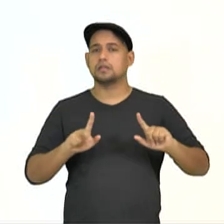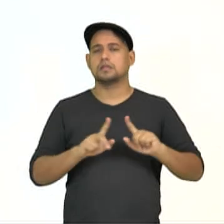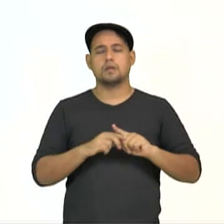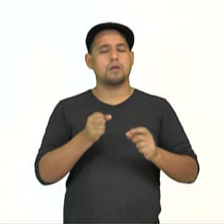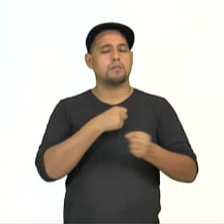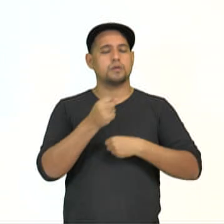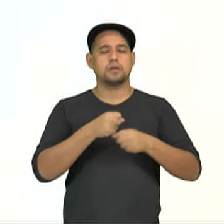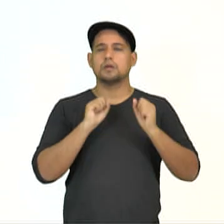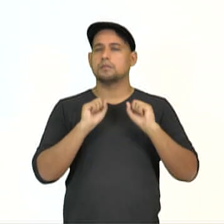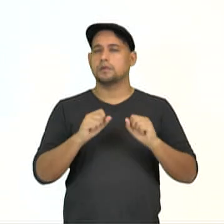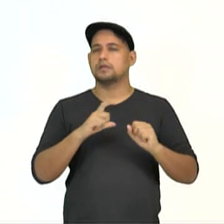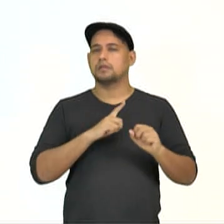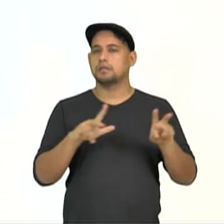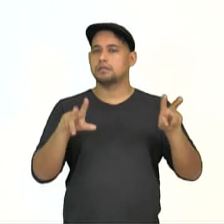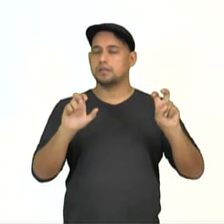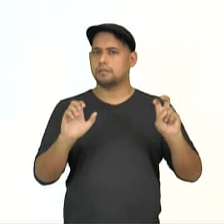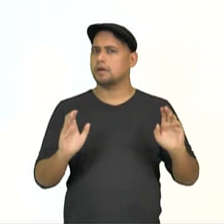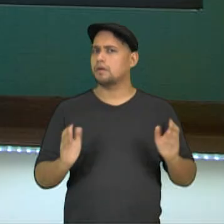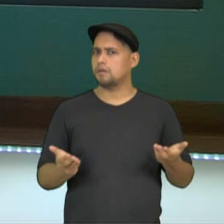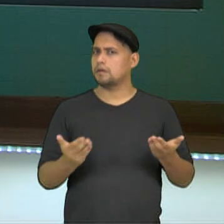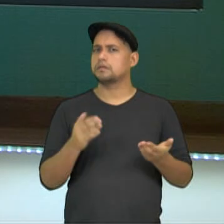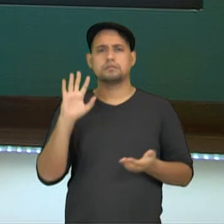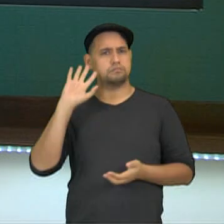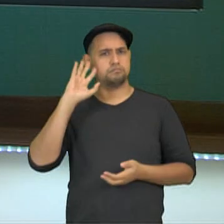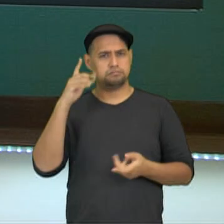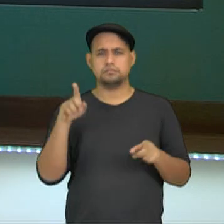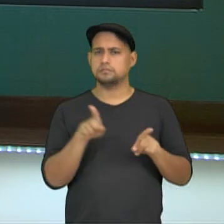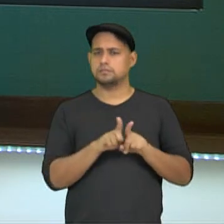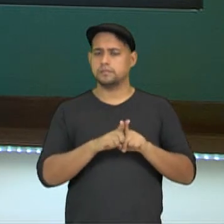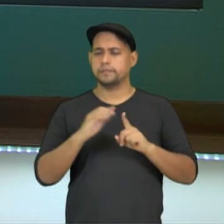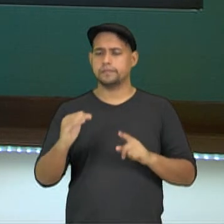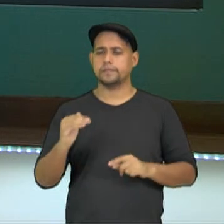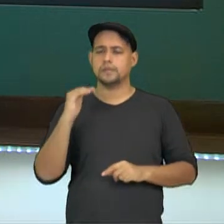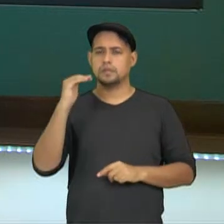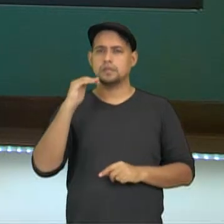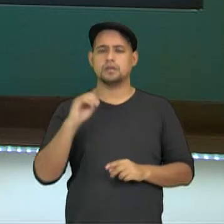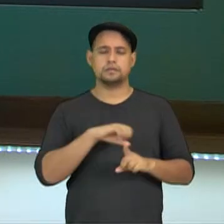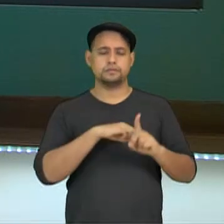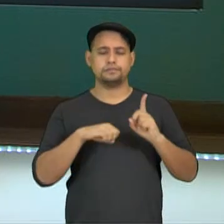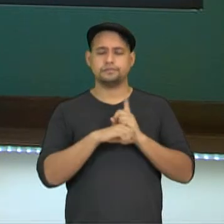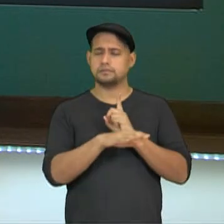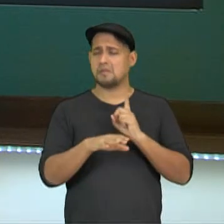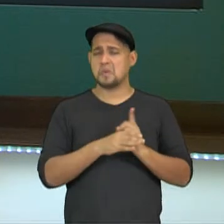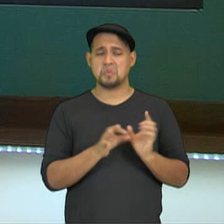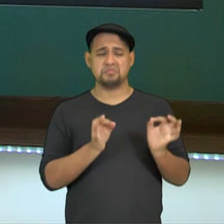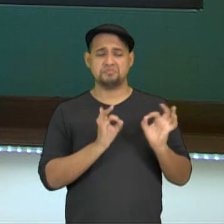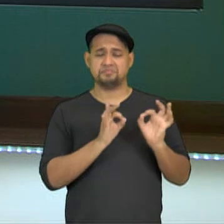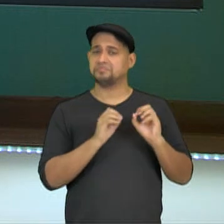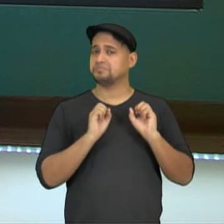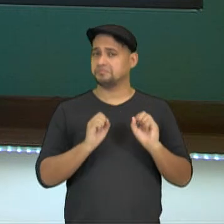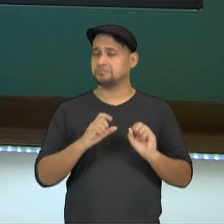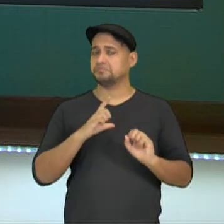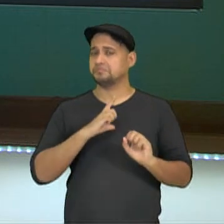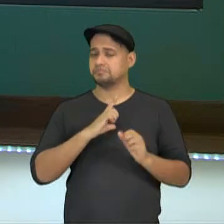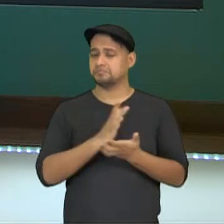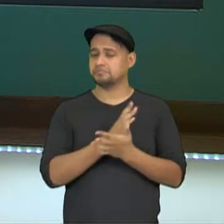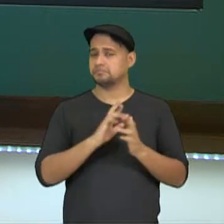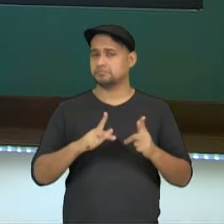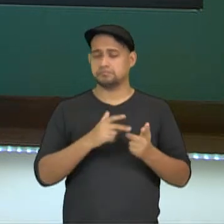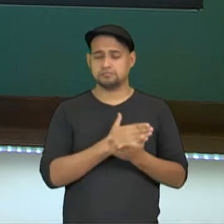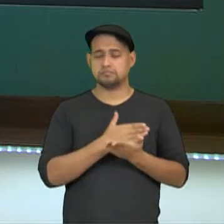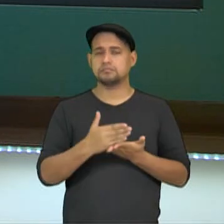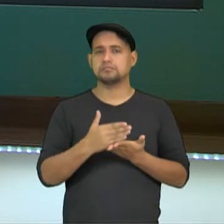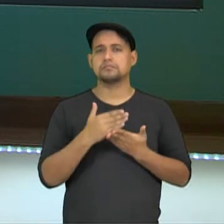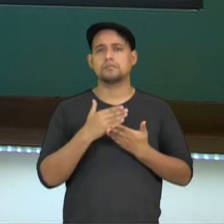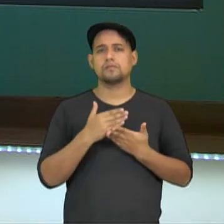pode trabalhar com temas atuais, o que está acontecendo agora de relevante na sociedade, ou não, pode ser uma reportagem de algo que não seja